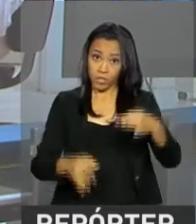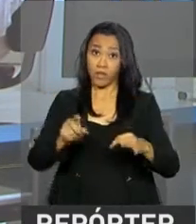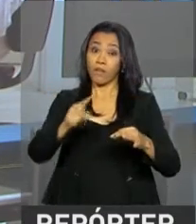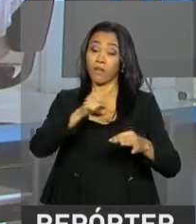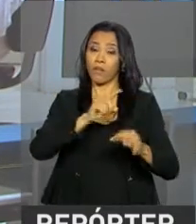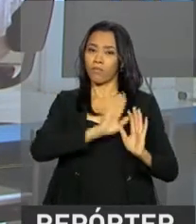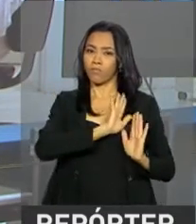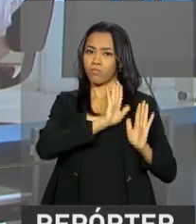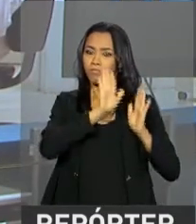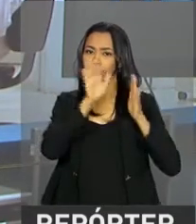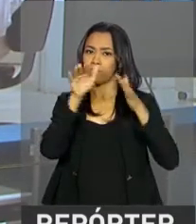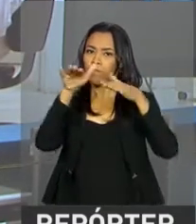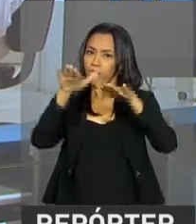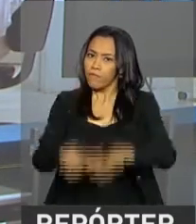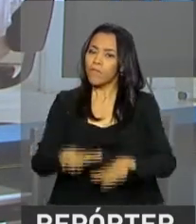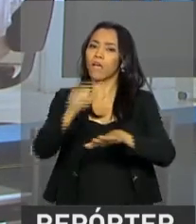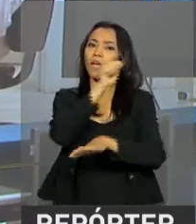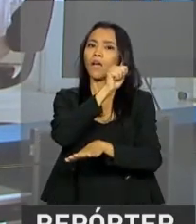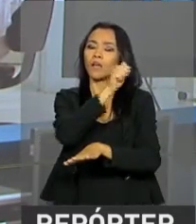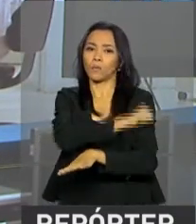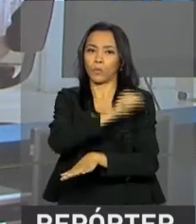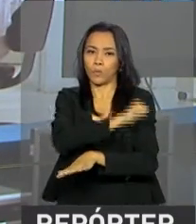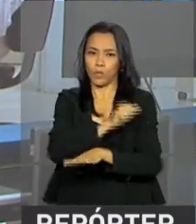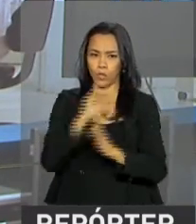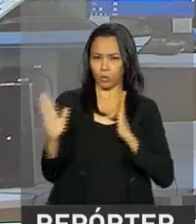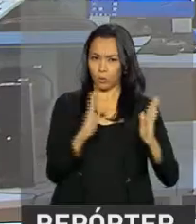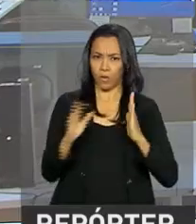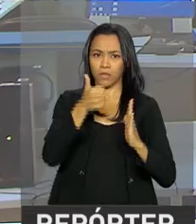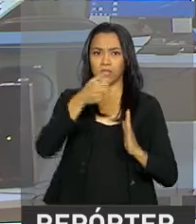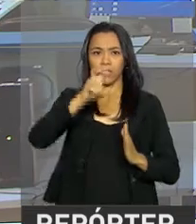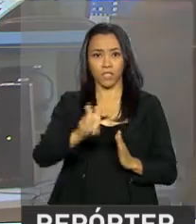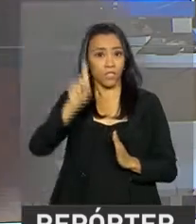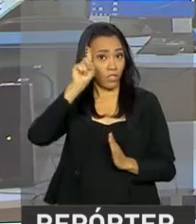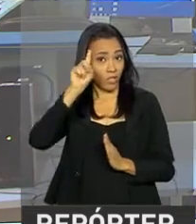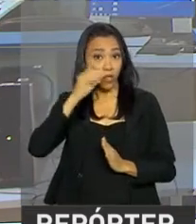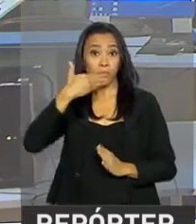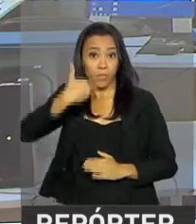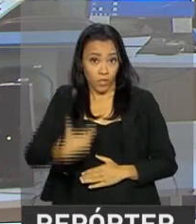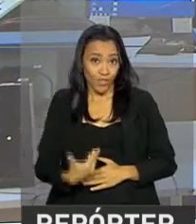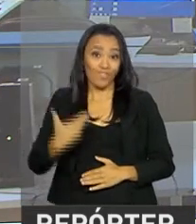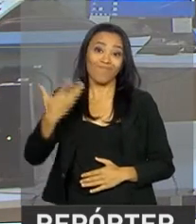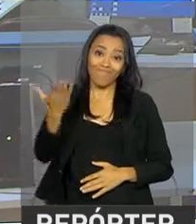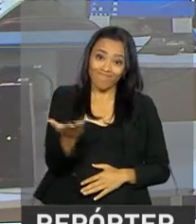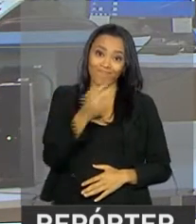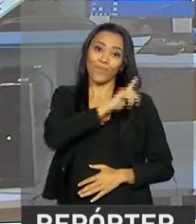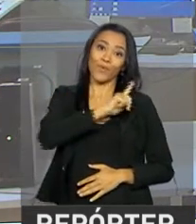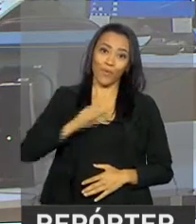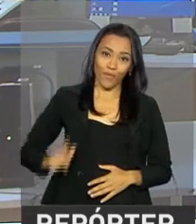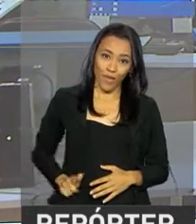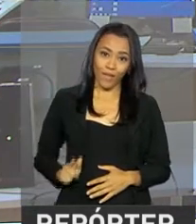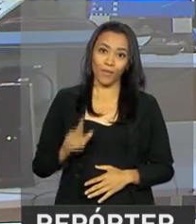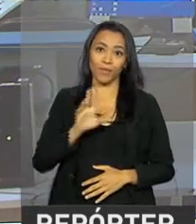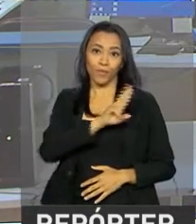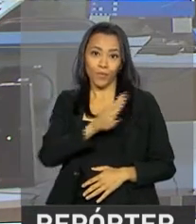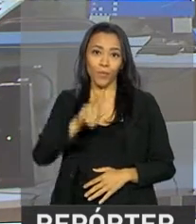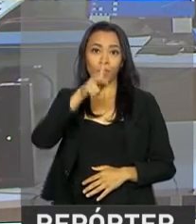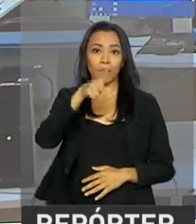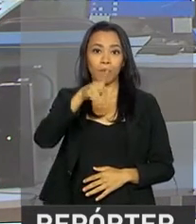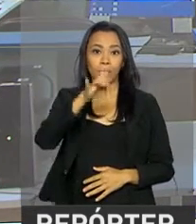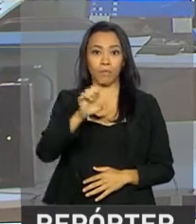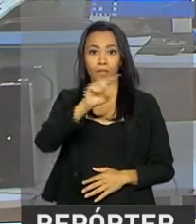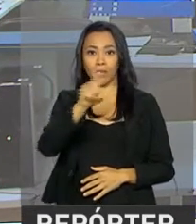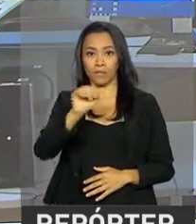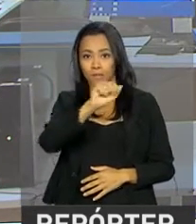rio por um prazo inicial de 15 dias o pedido foi feito pelo governador luiz fernando pezão que está